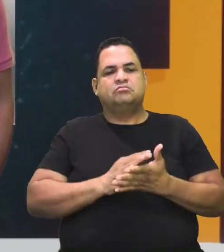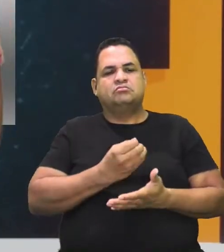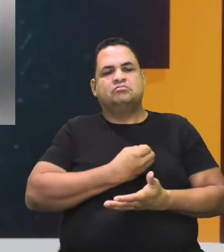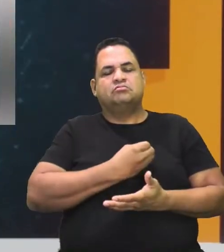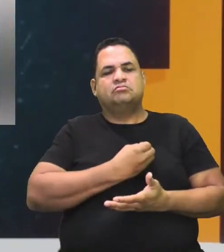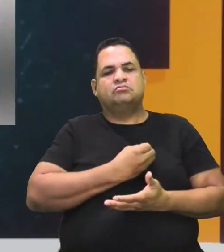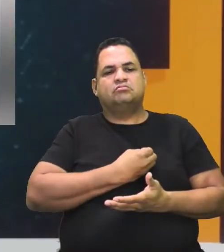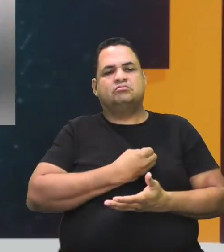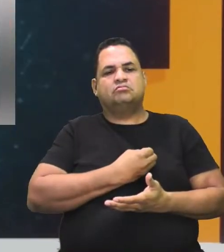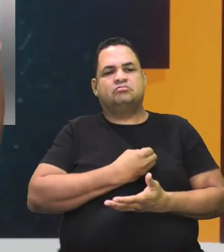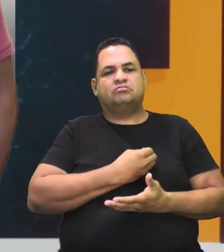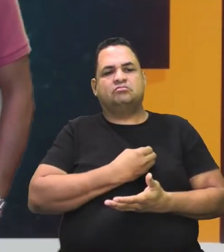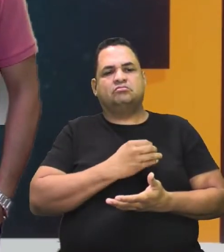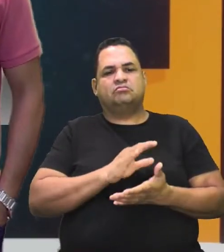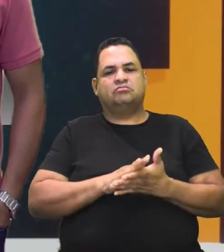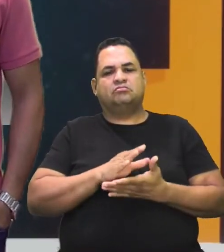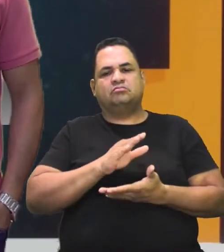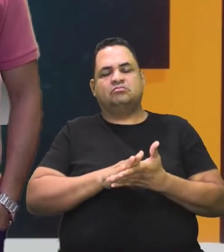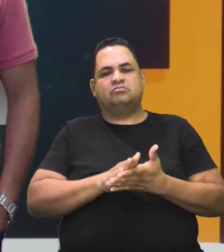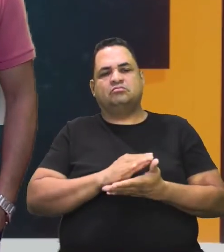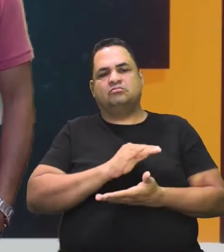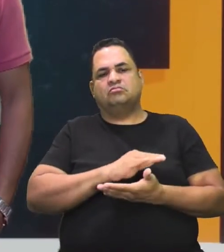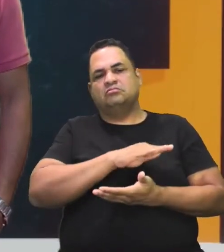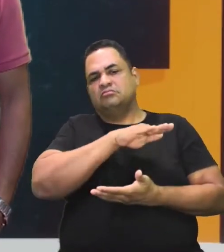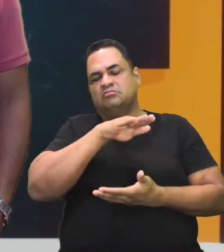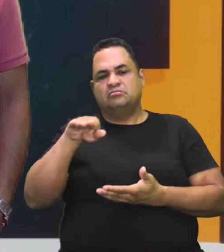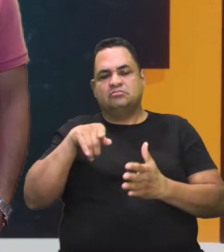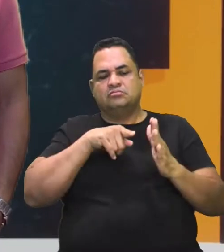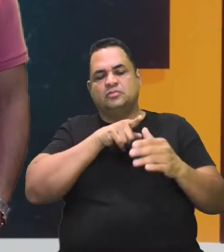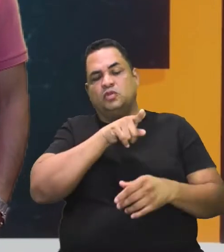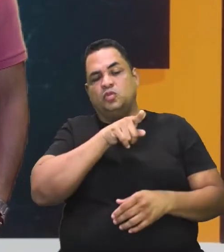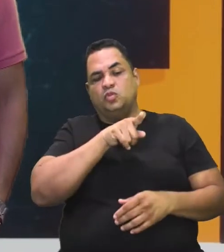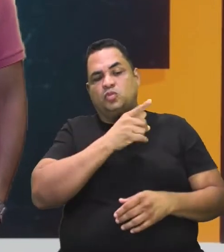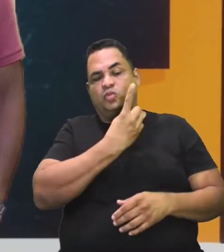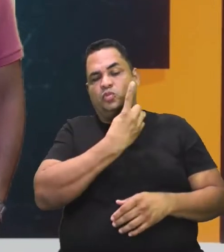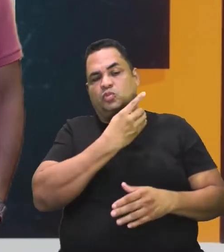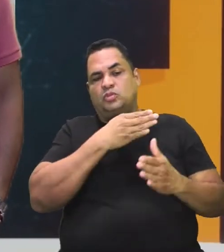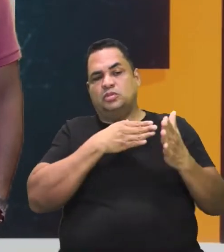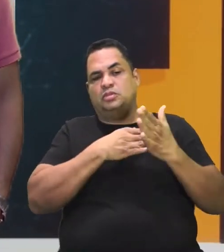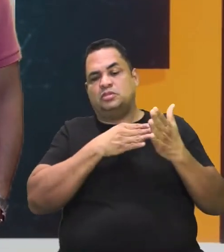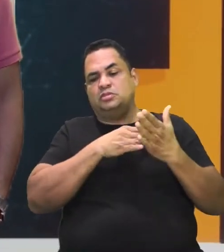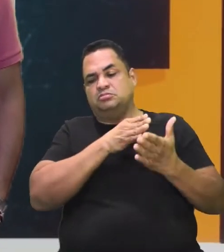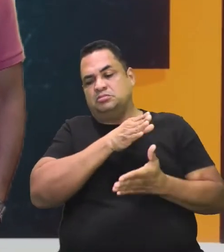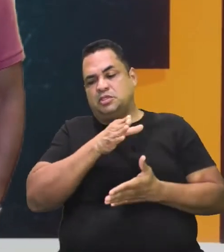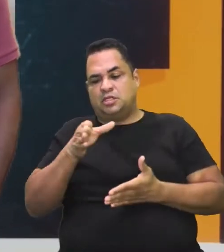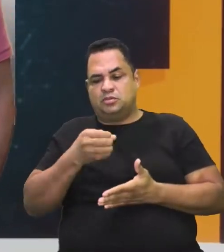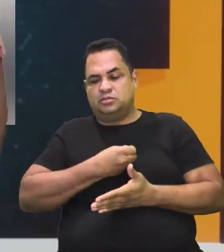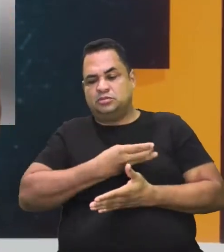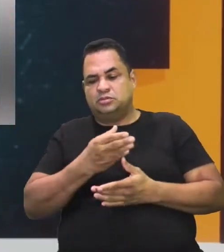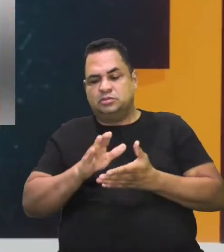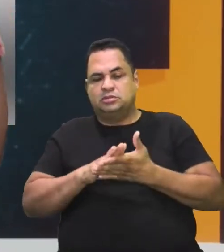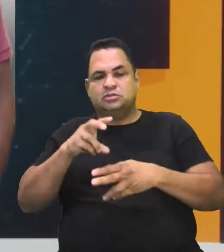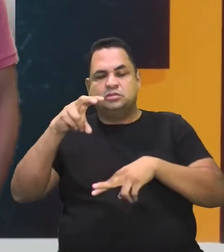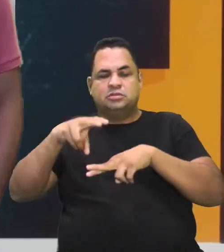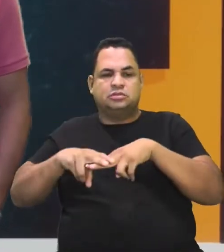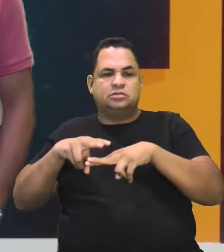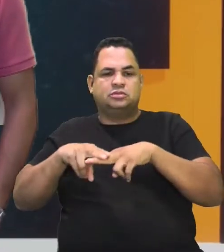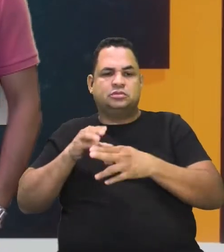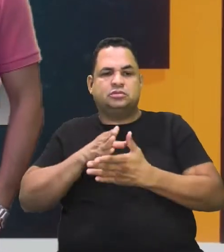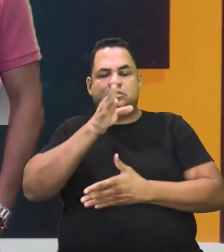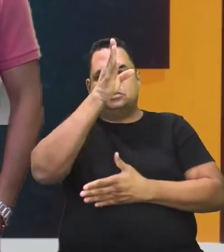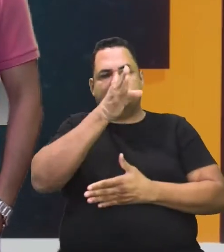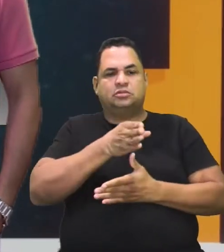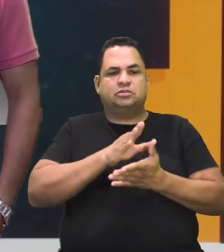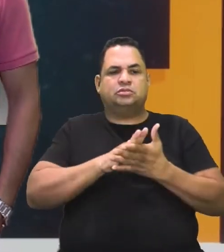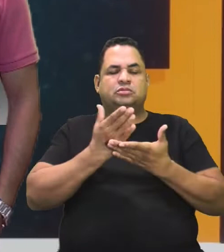de, vamos dizer, na parte horizontal, vocês vão de 1 a tanto, o tanto que tem na sala, né, e ao mesmo tempo na coluna.